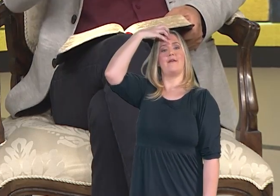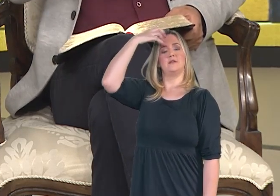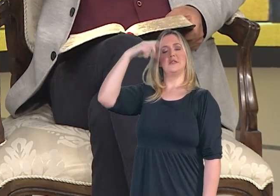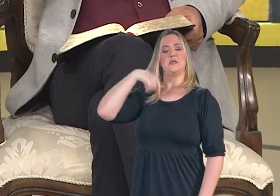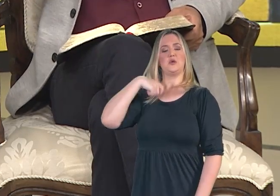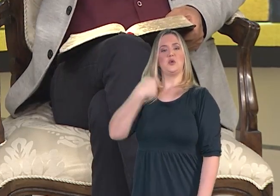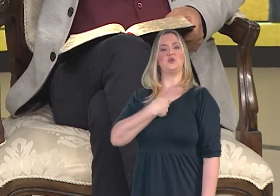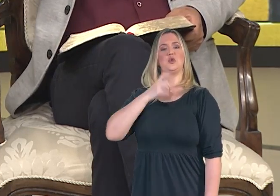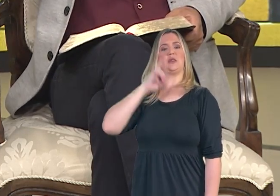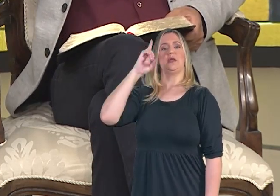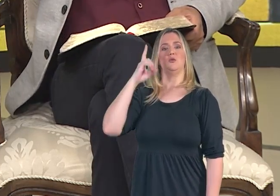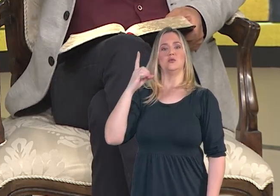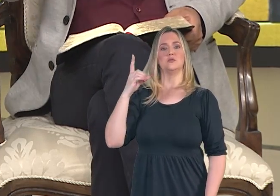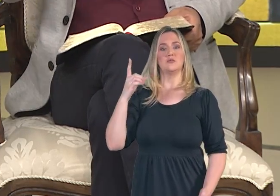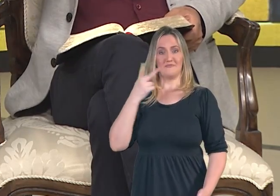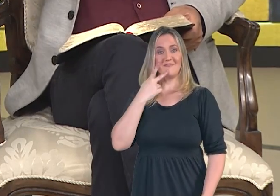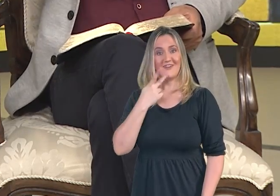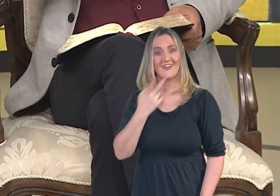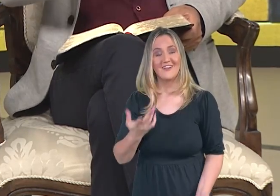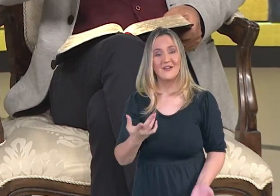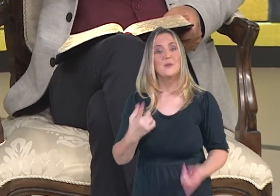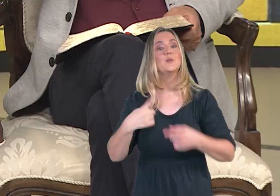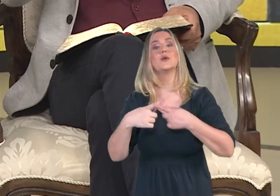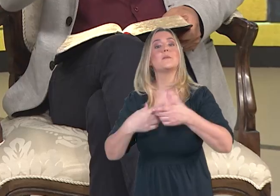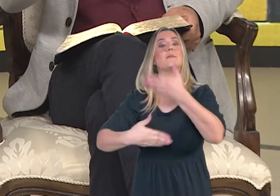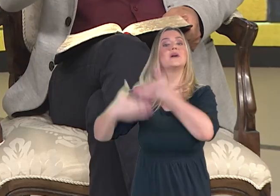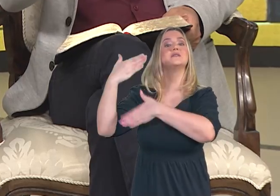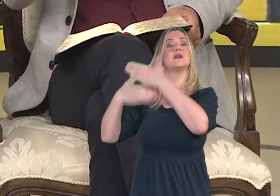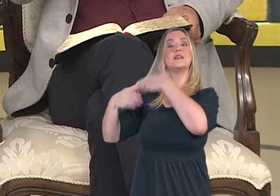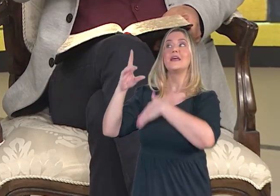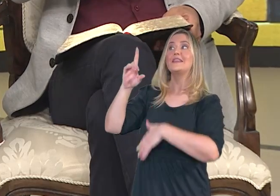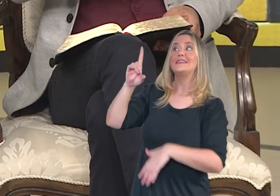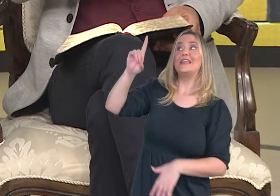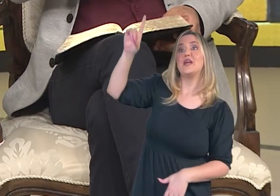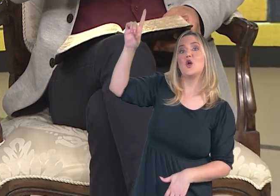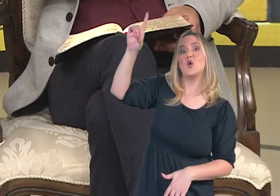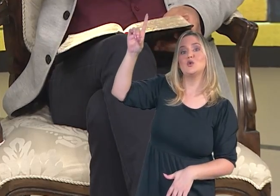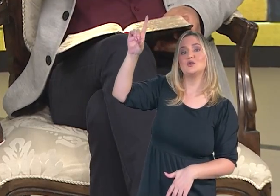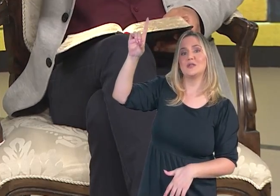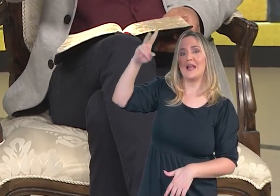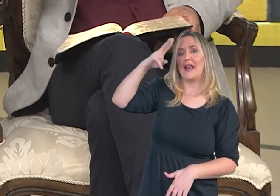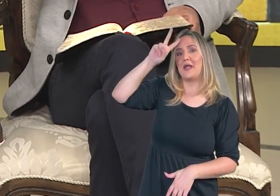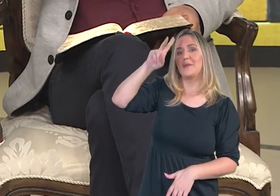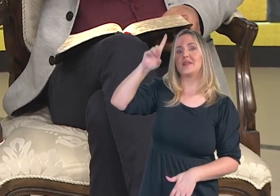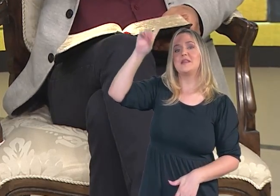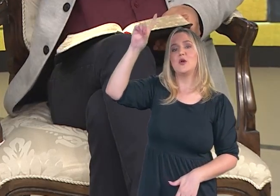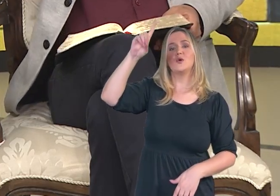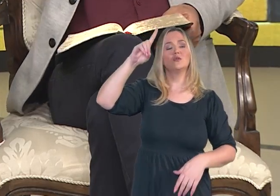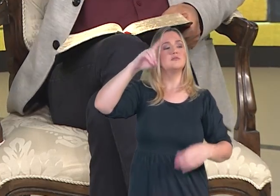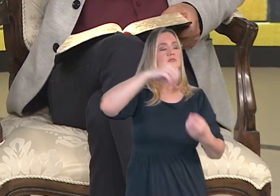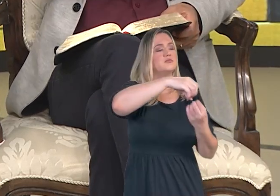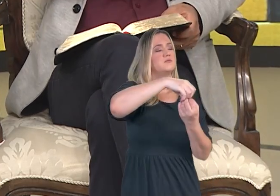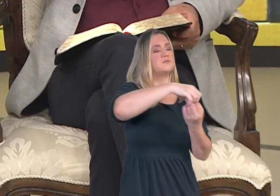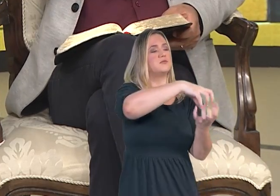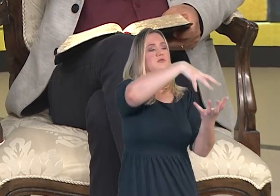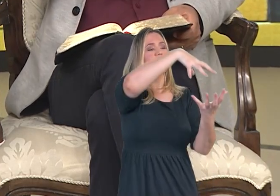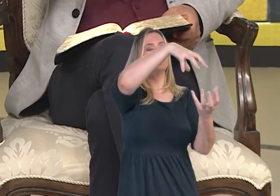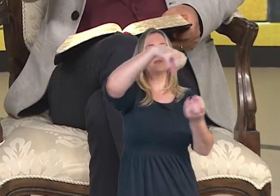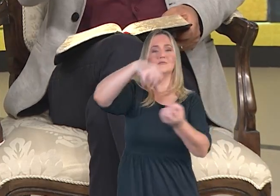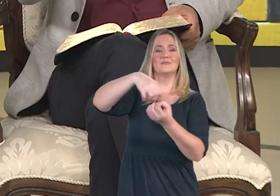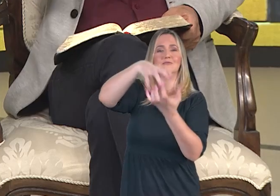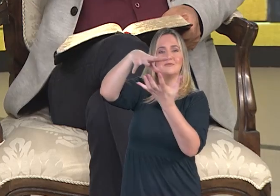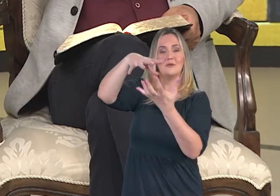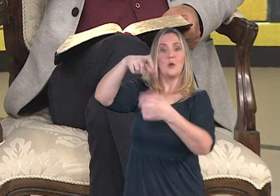que Deus determinou o surgimento de algo, como foi no caso das plantas, que o Senhor determinou